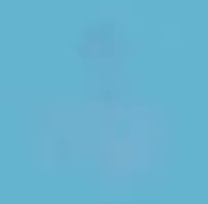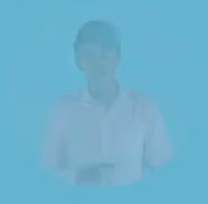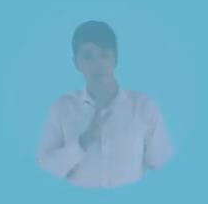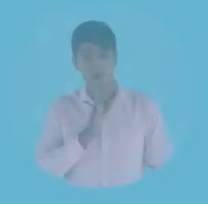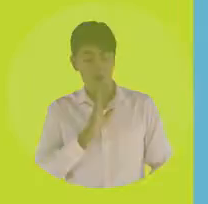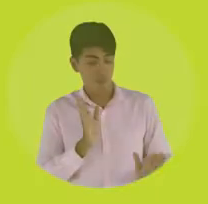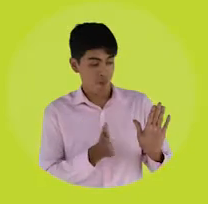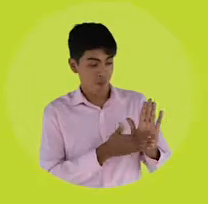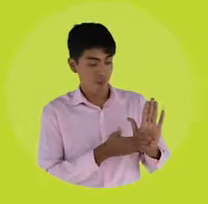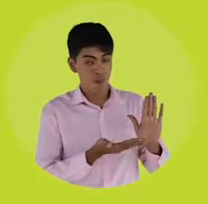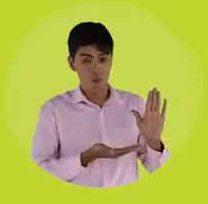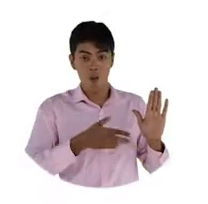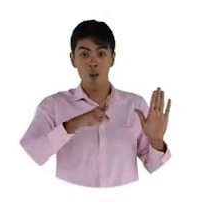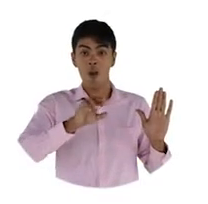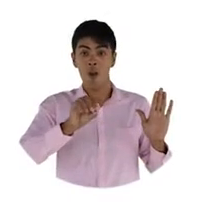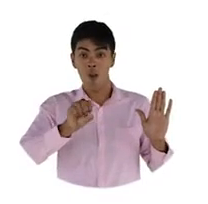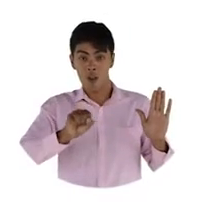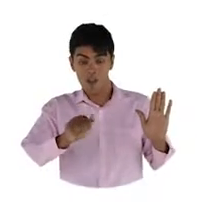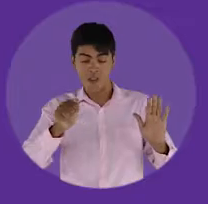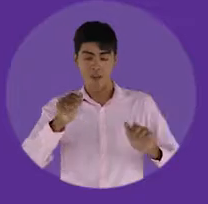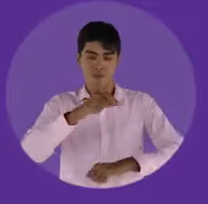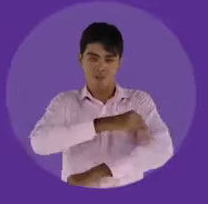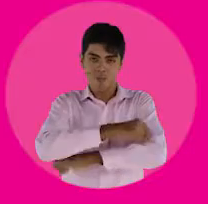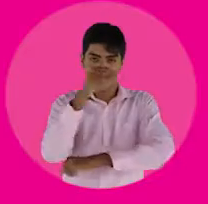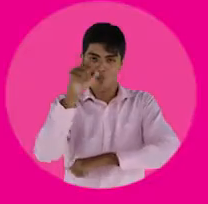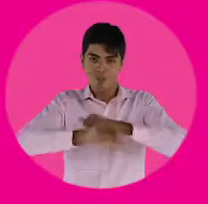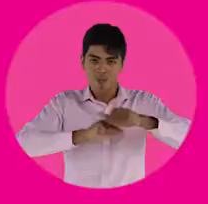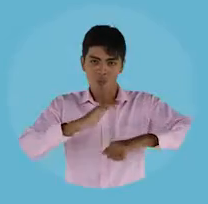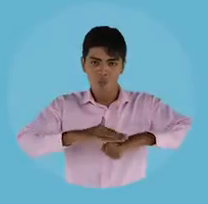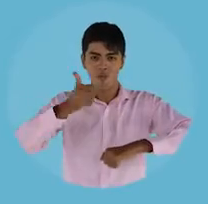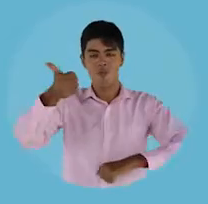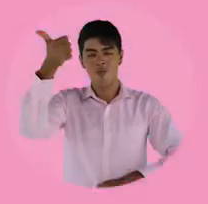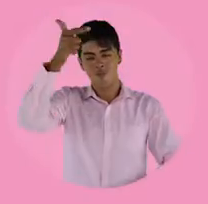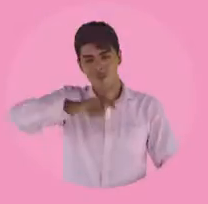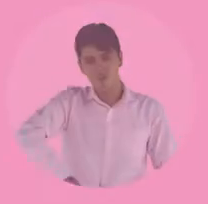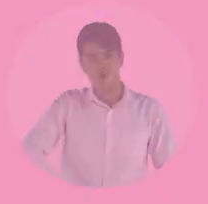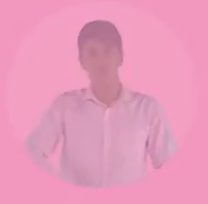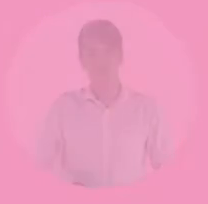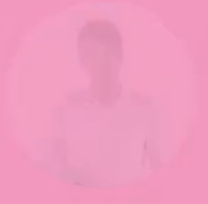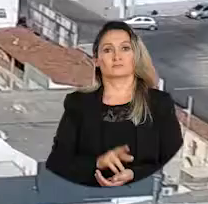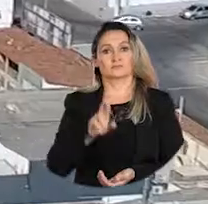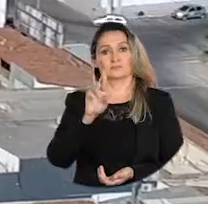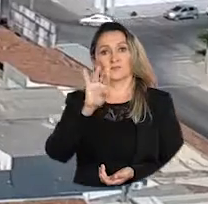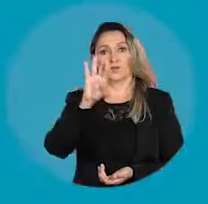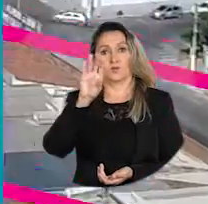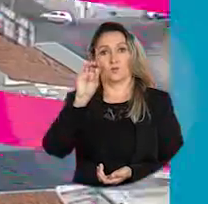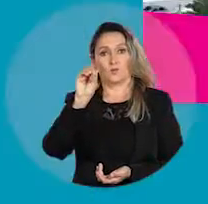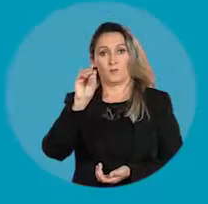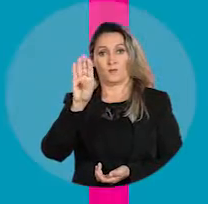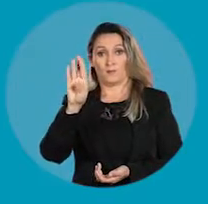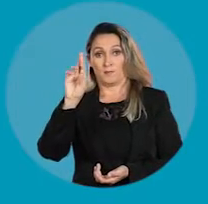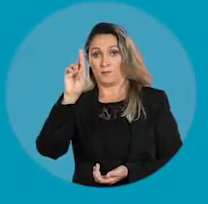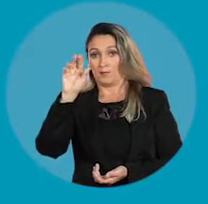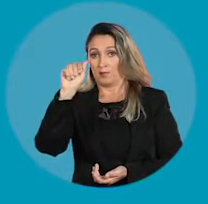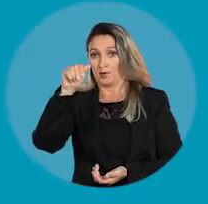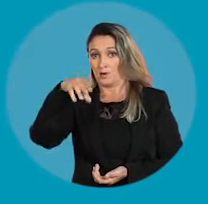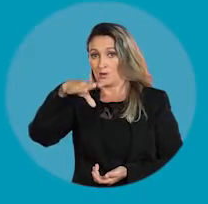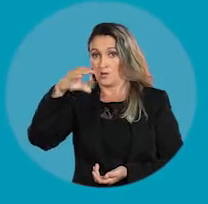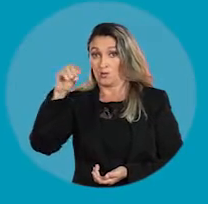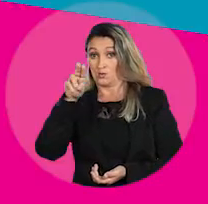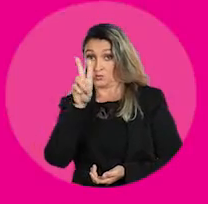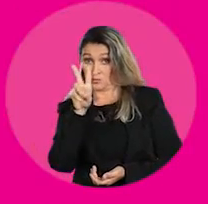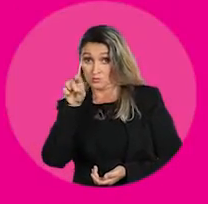realidade. Conheça as propostas de Rosalba para fazer Mossoró dar certo novamente. Rio Branco